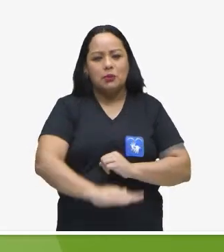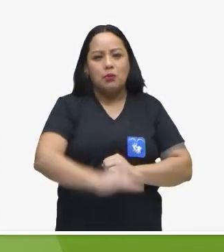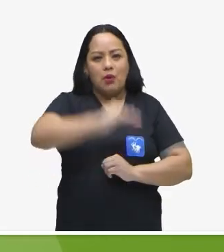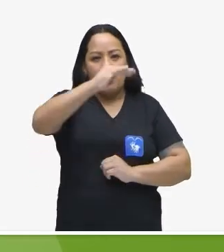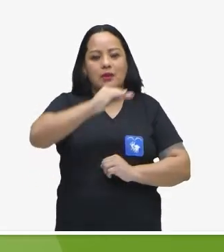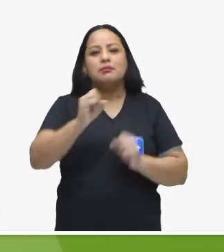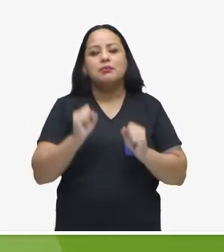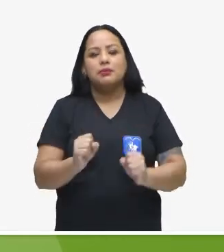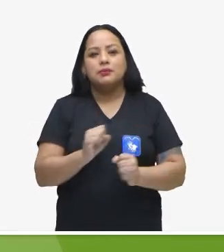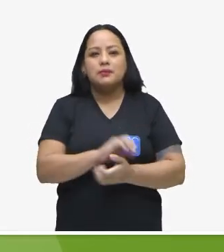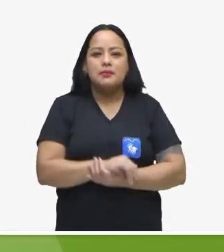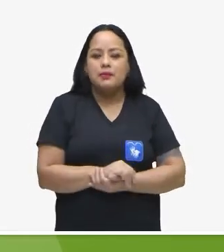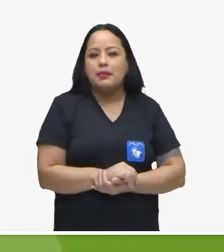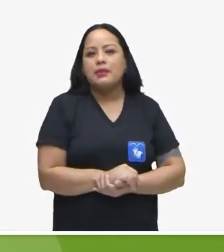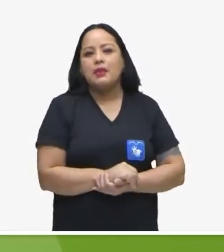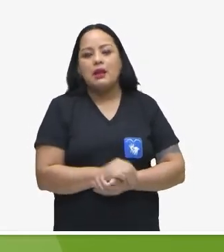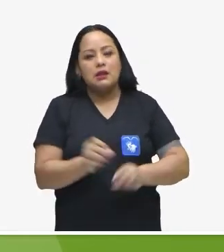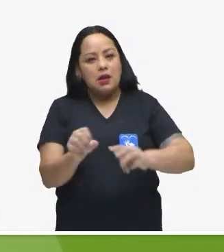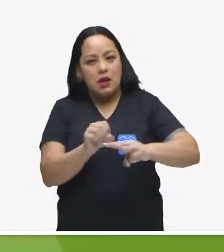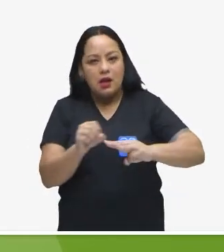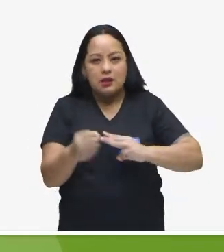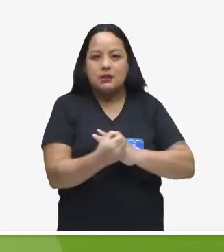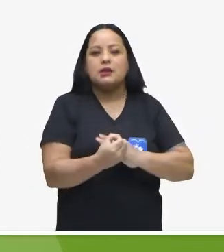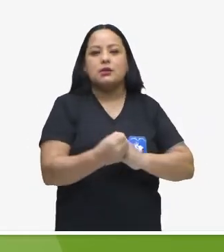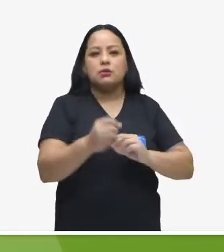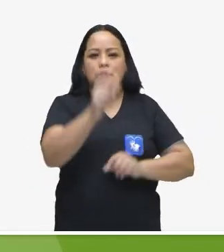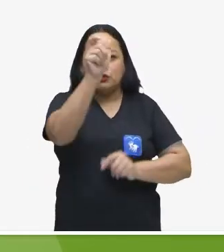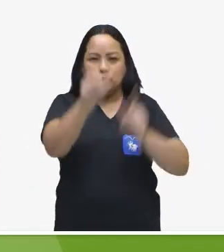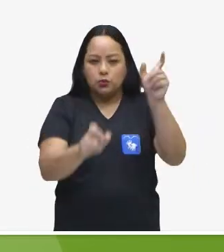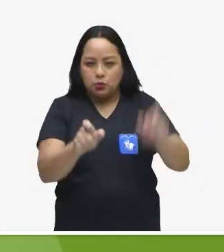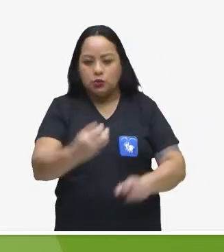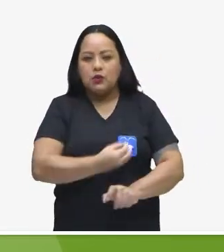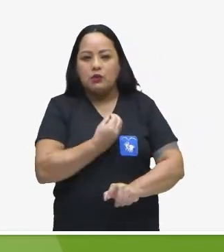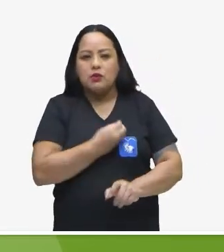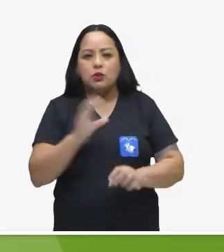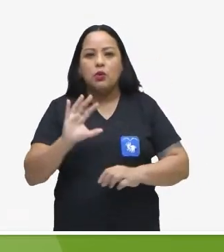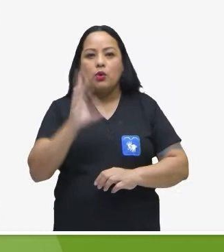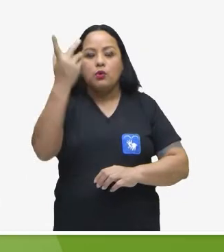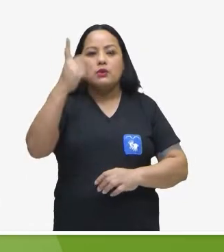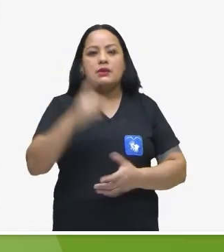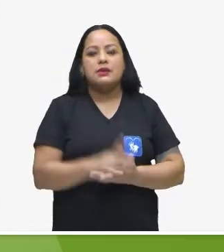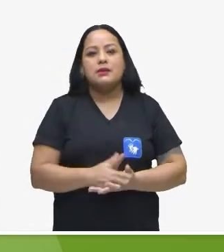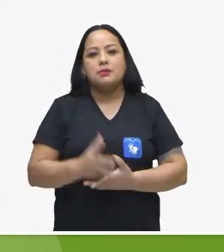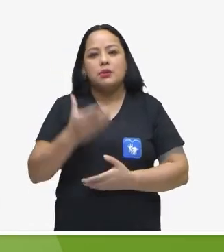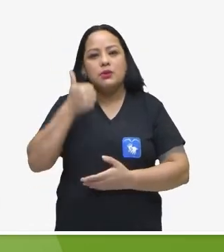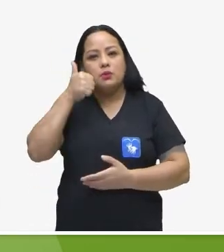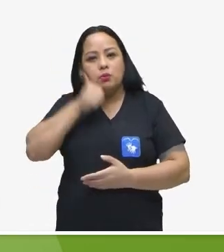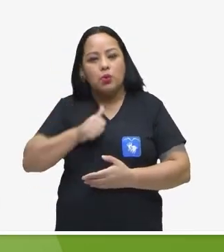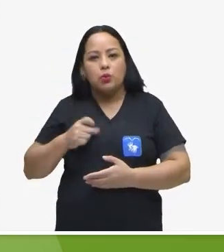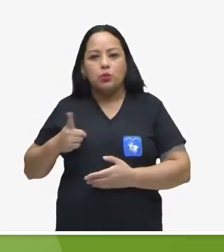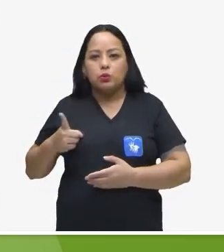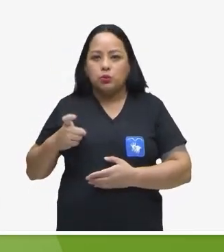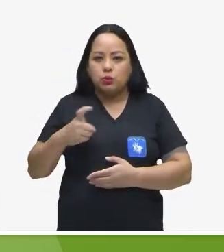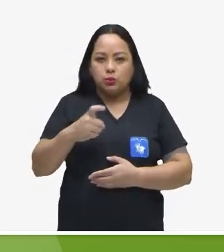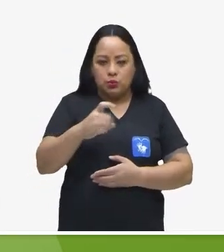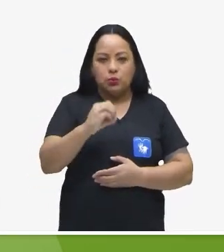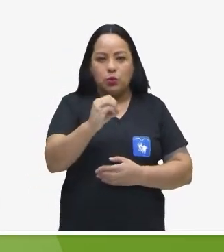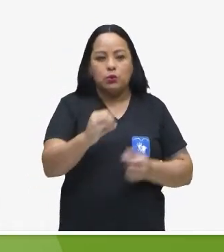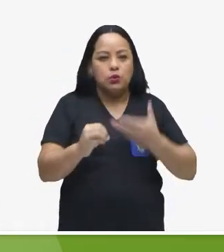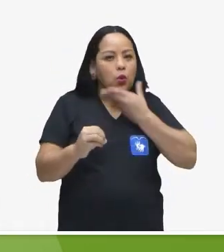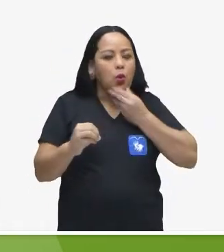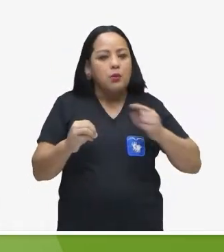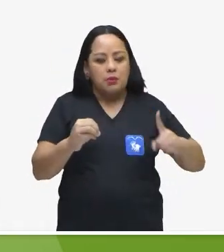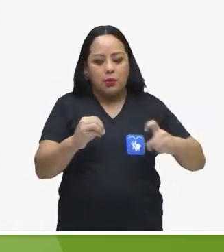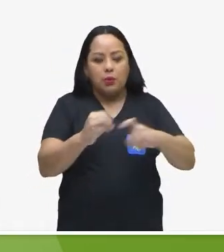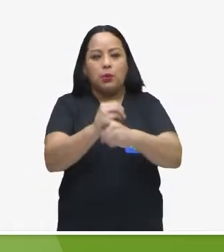Então, as suas células, né, depois que ocorre ali a fecundação, o encontro dos gametas, né, seja